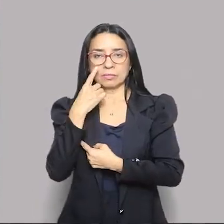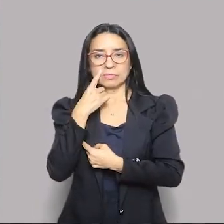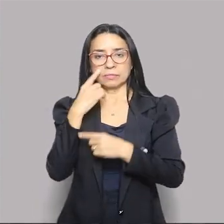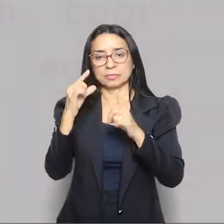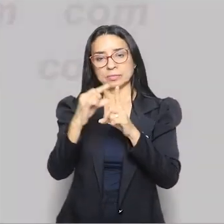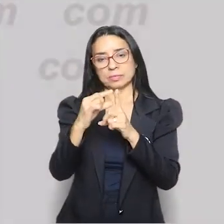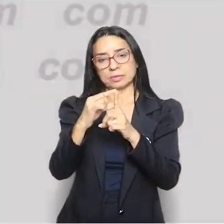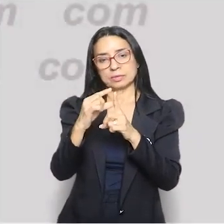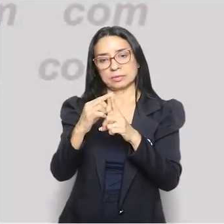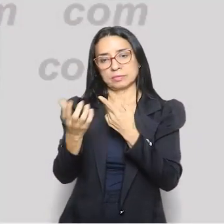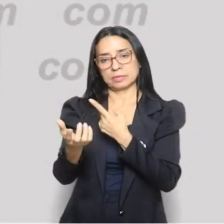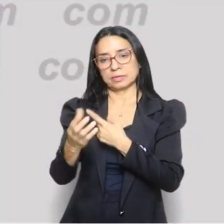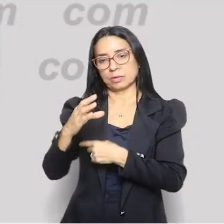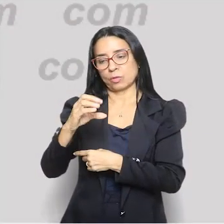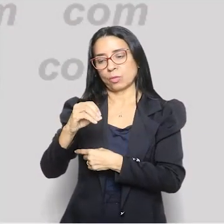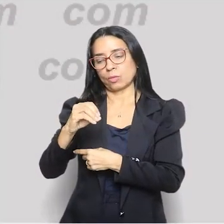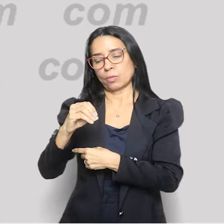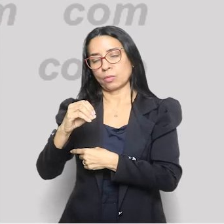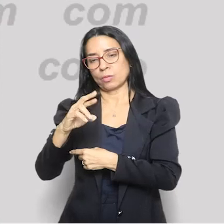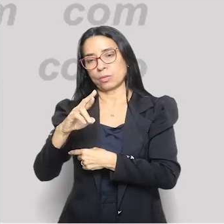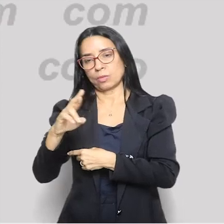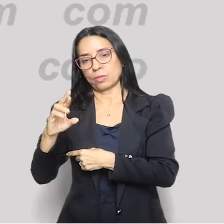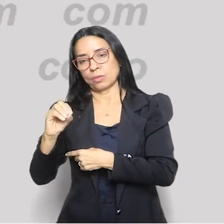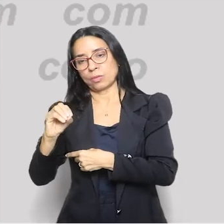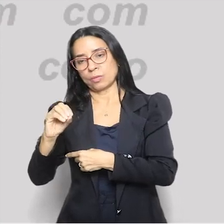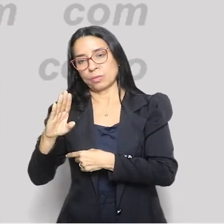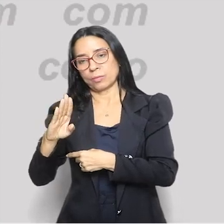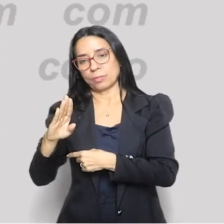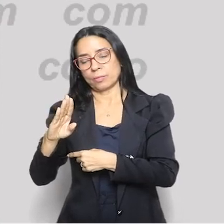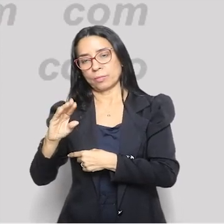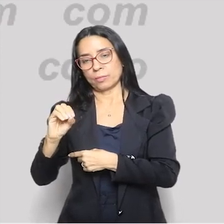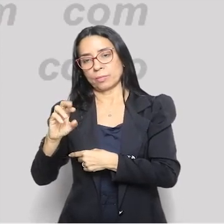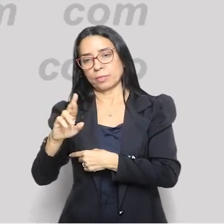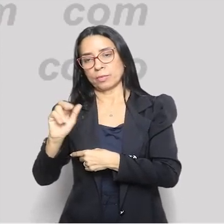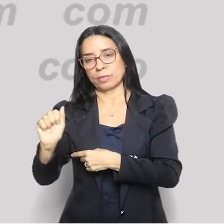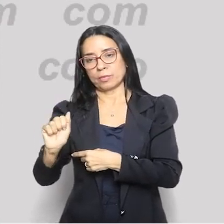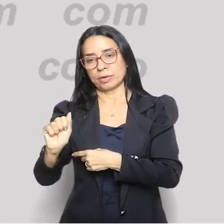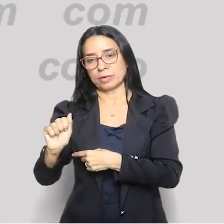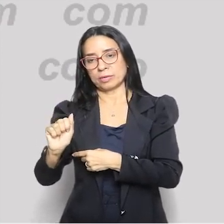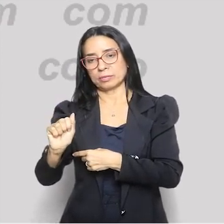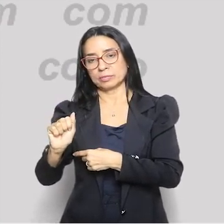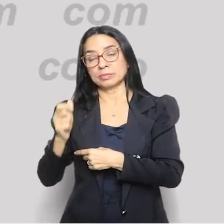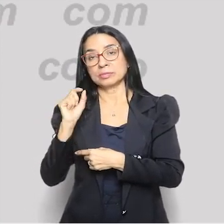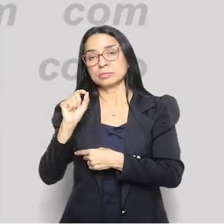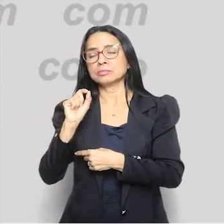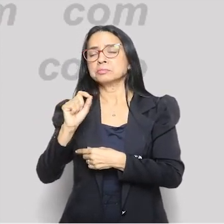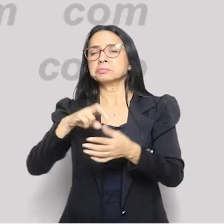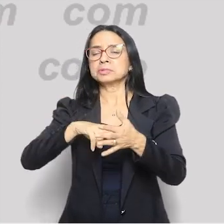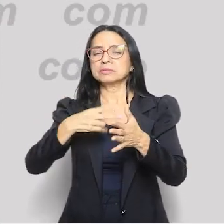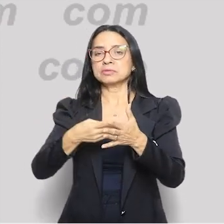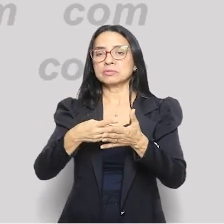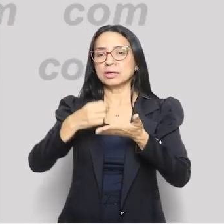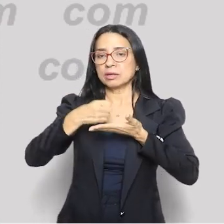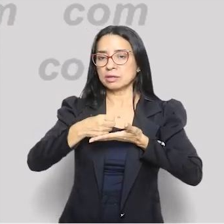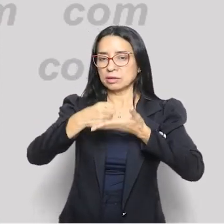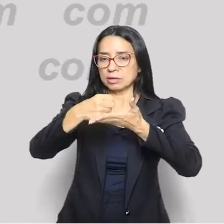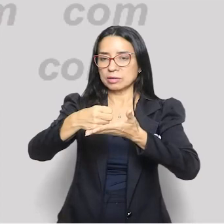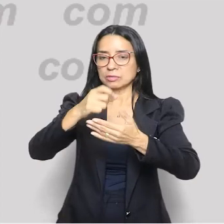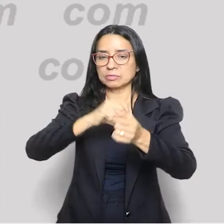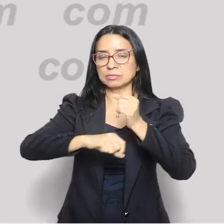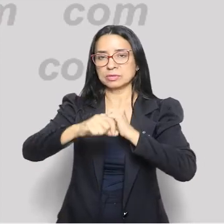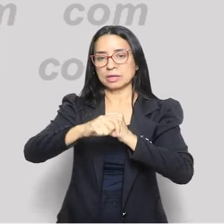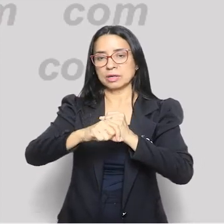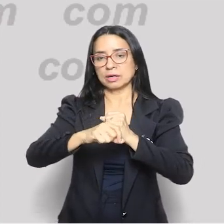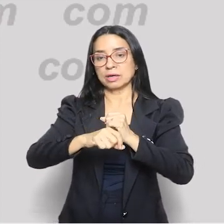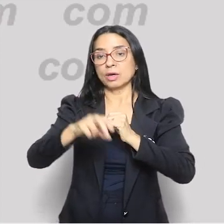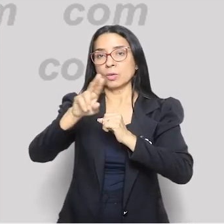que interessante, corrobora. O que significa corroborar? Isso contribui, né? E todas as vezes que nós utilizamos a